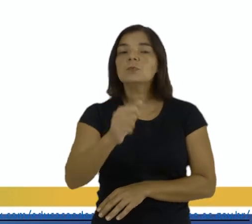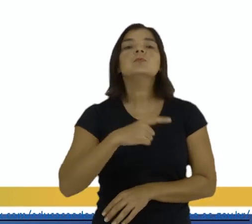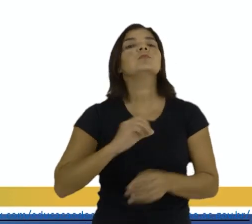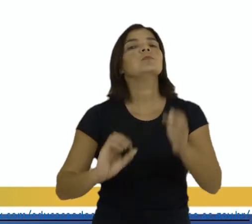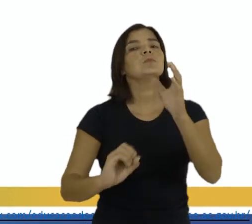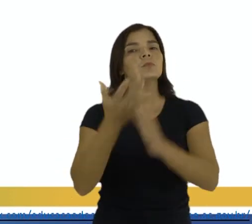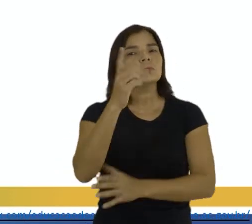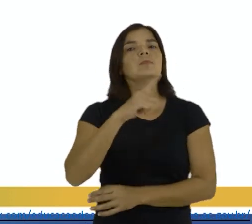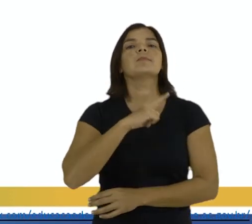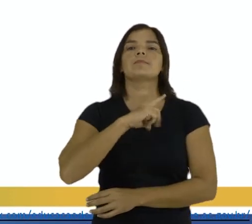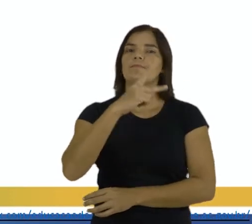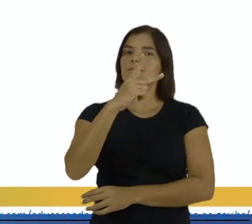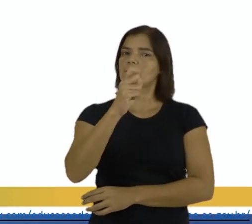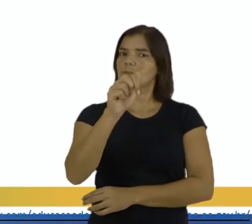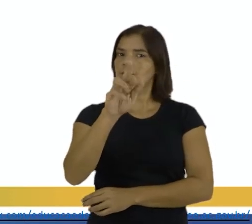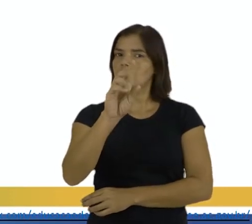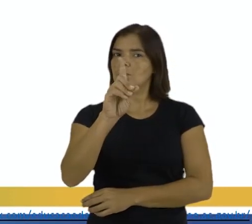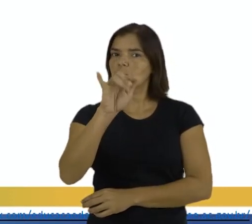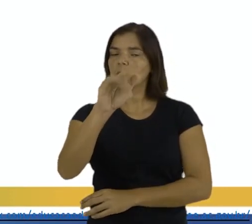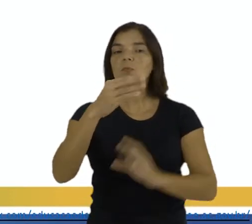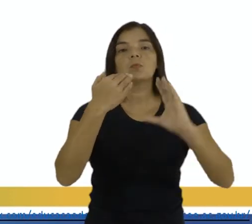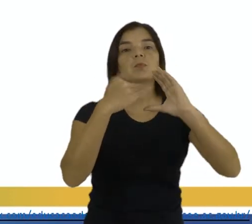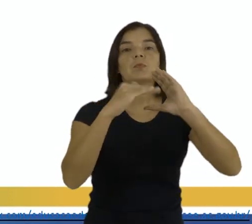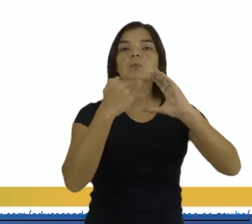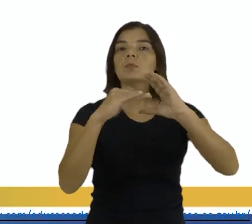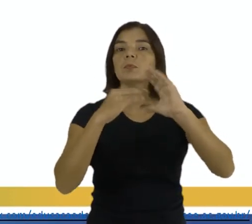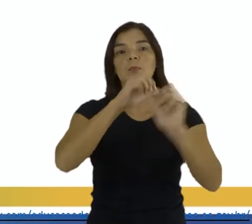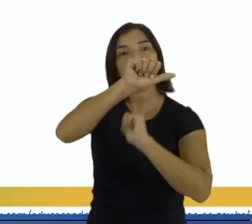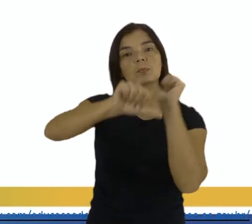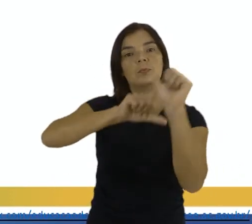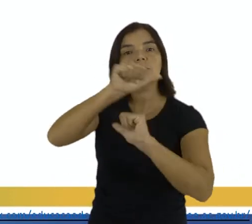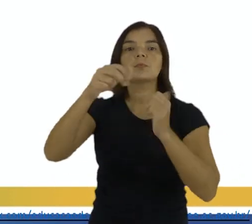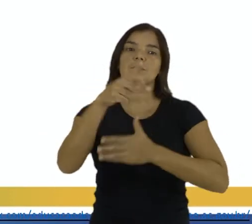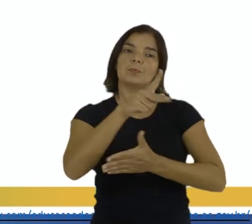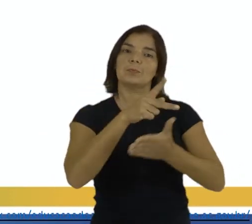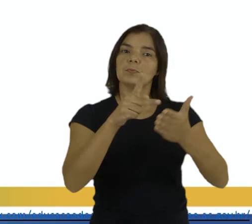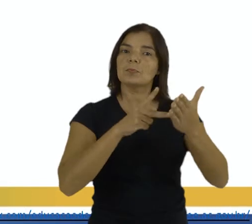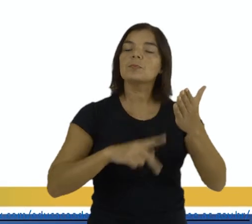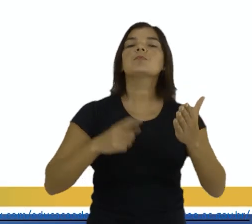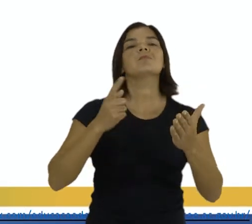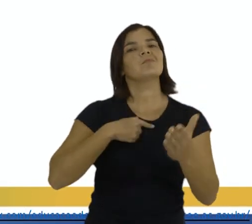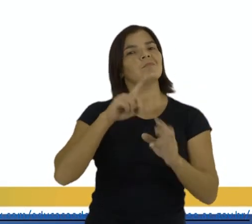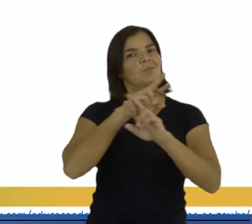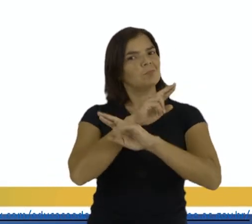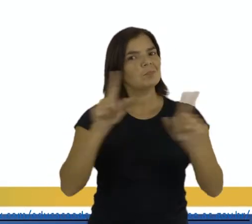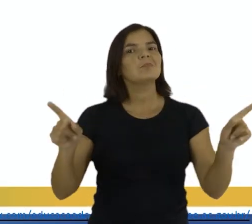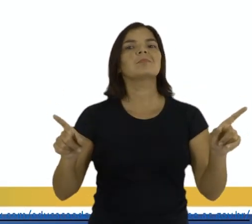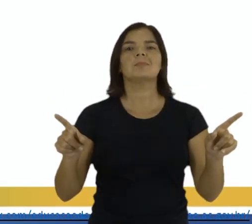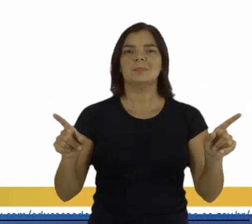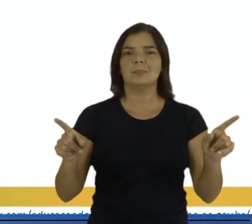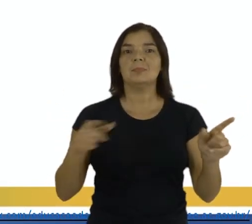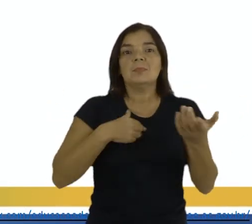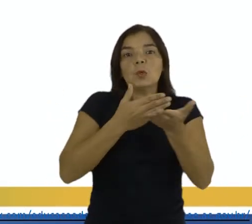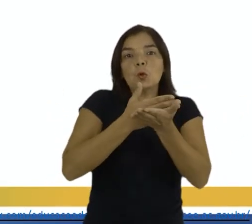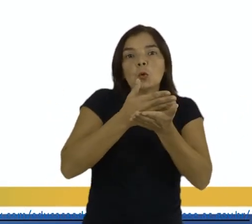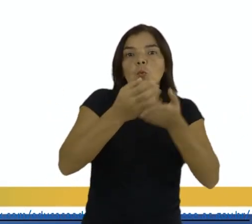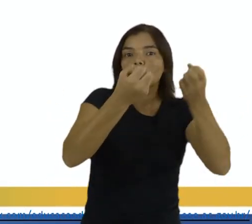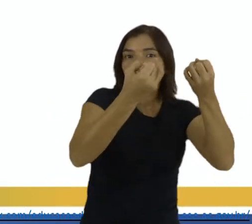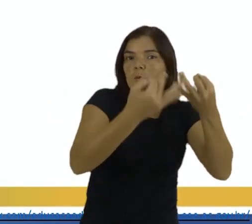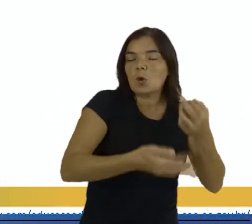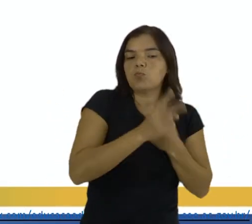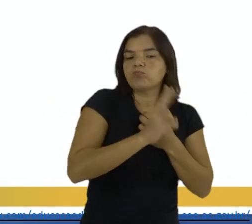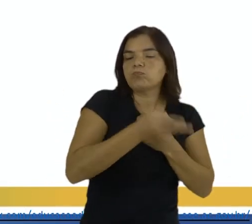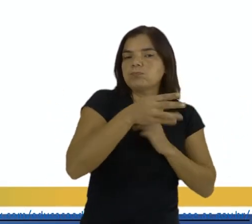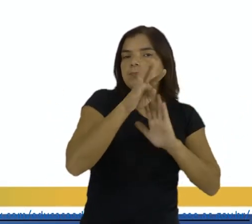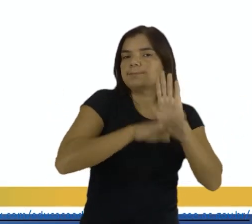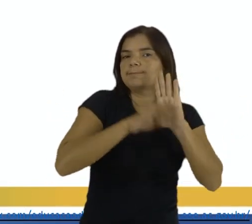uma paródia, pois a mensagem do poema foi modificada. Então, já está um pouco diferente. Ele começou falando do mesmo texto,